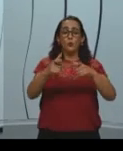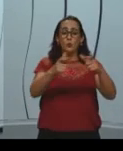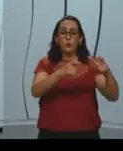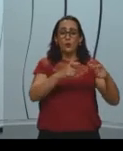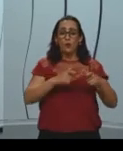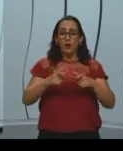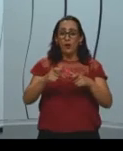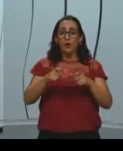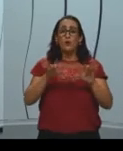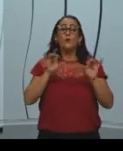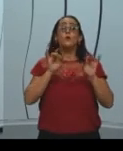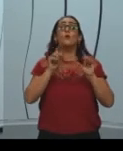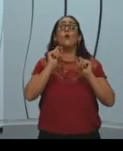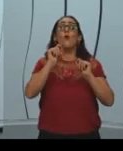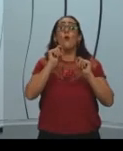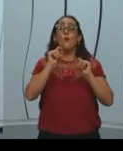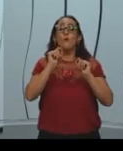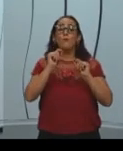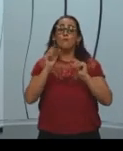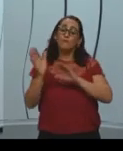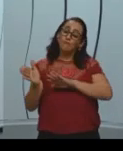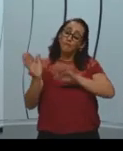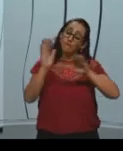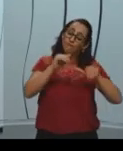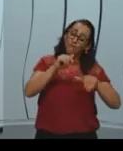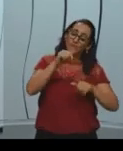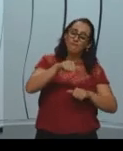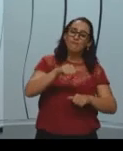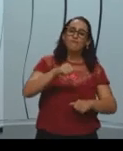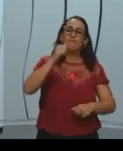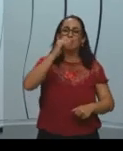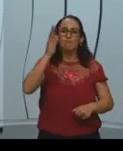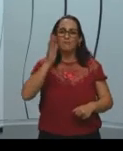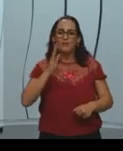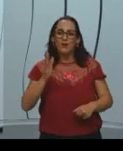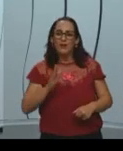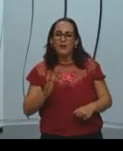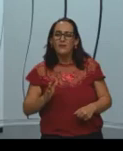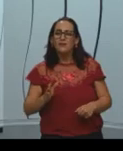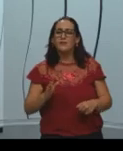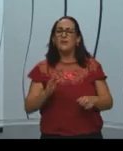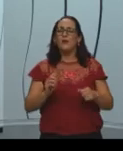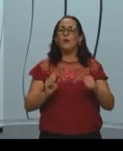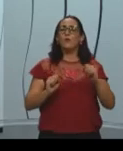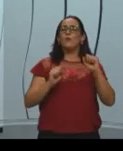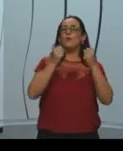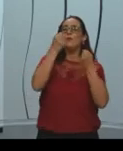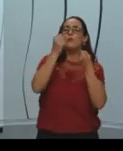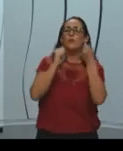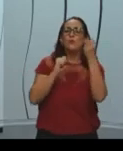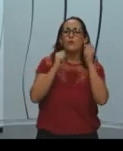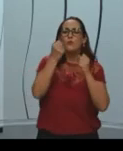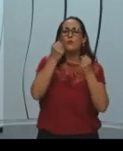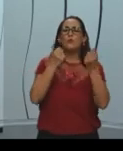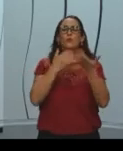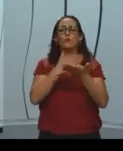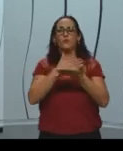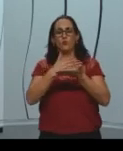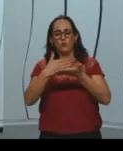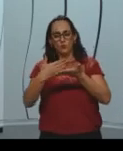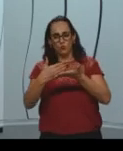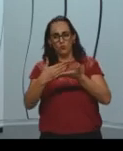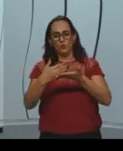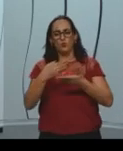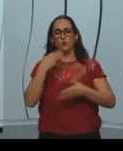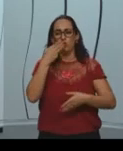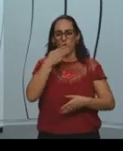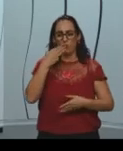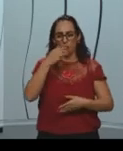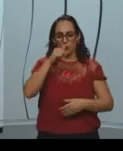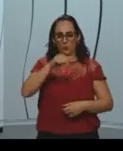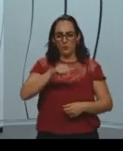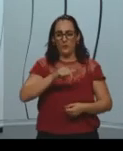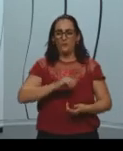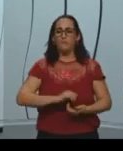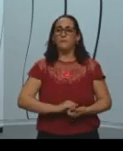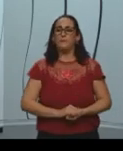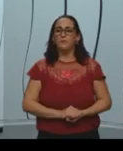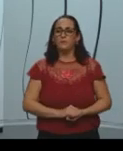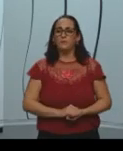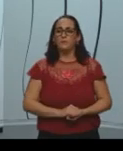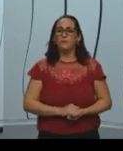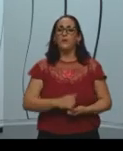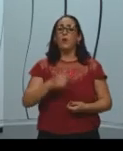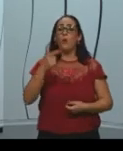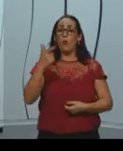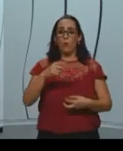possível, de fato, implementar aí essa produção açucareira ou essa indústria açucareira, Como a gente fala também. Então,